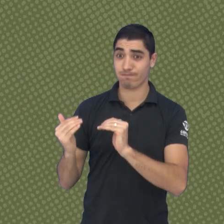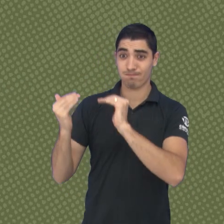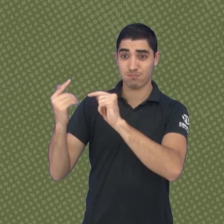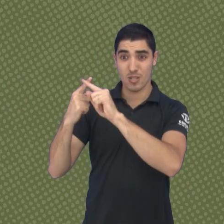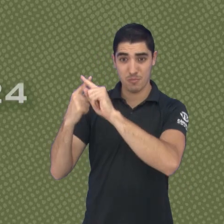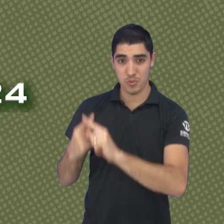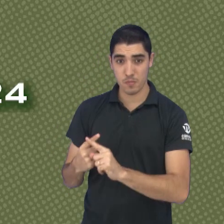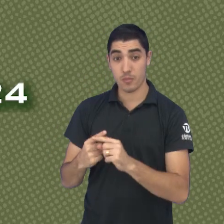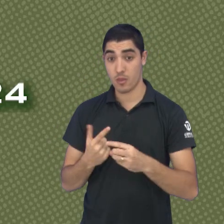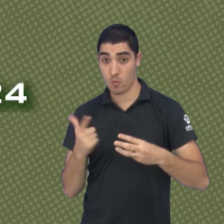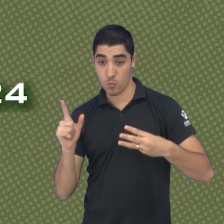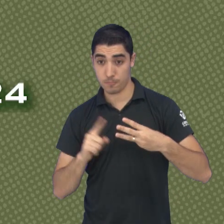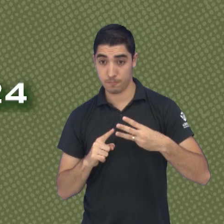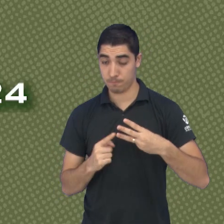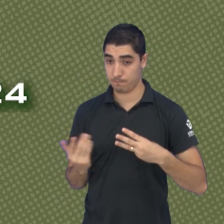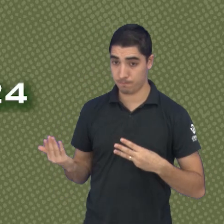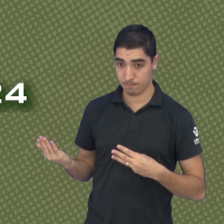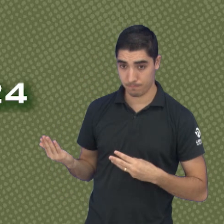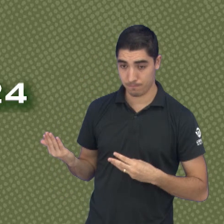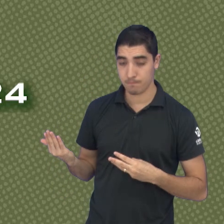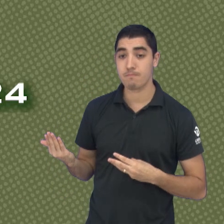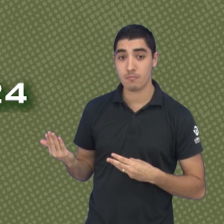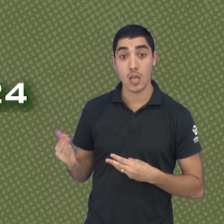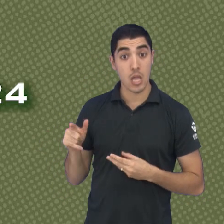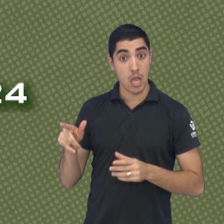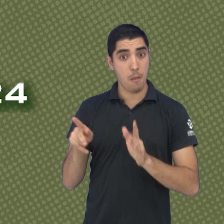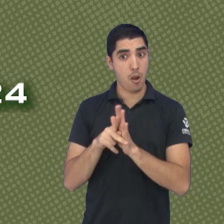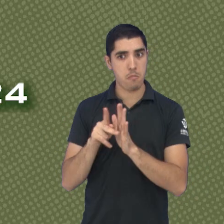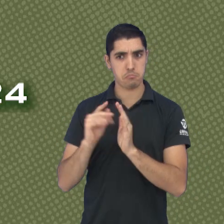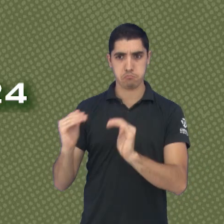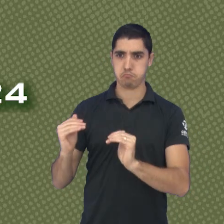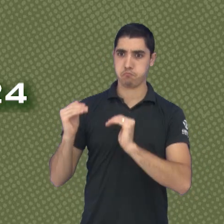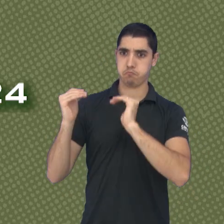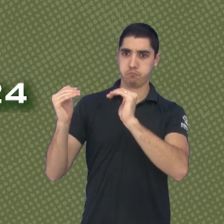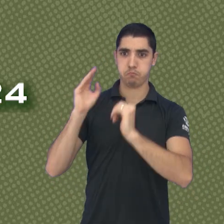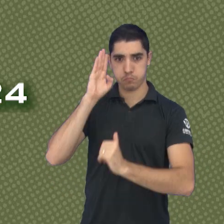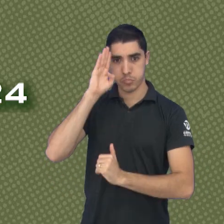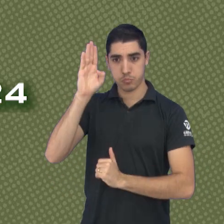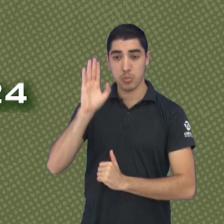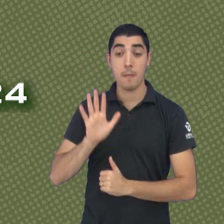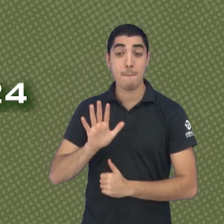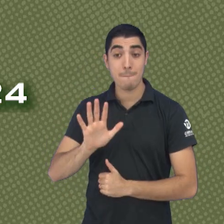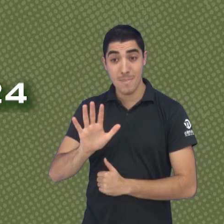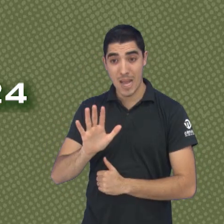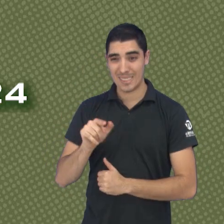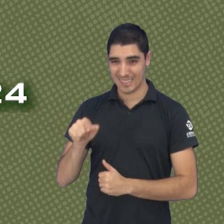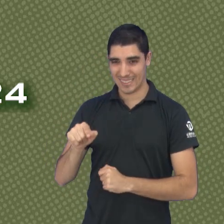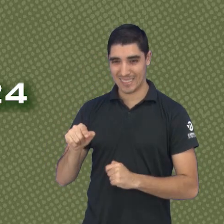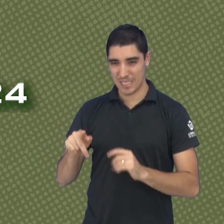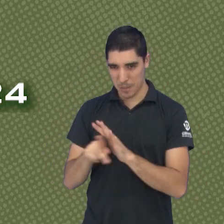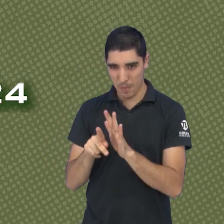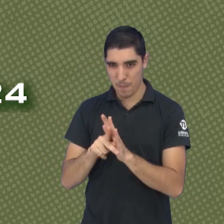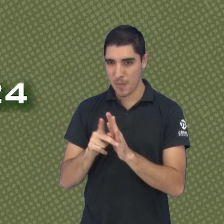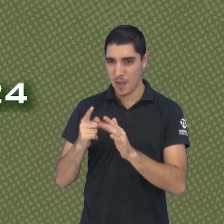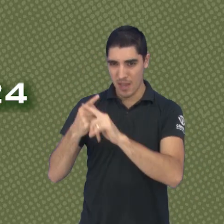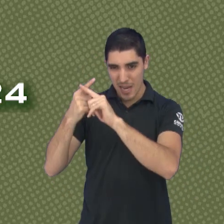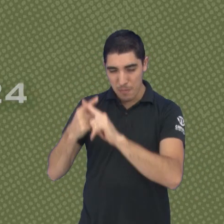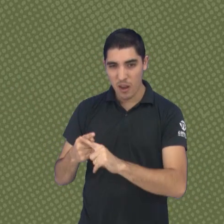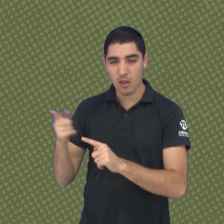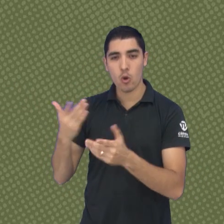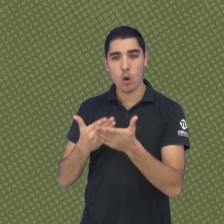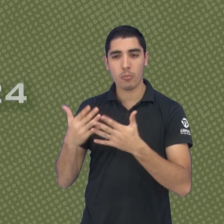Já Rafael Verrone terminou como titular absoluto, mas na reta final caiu de